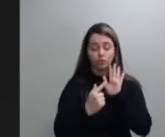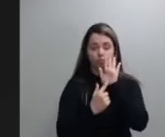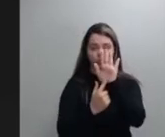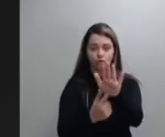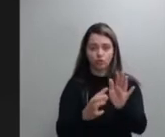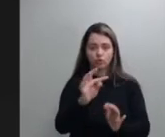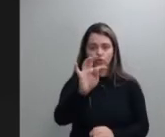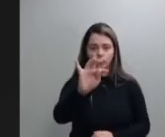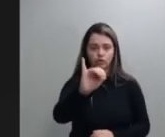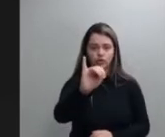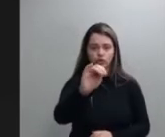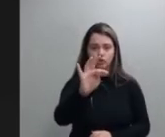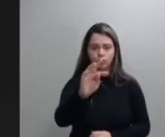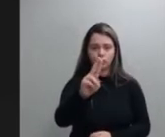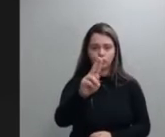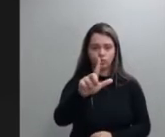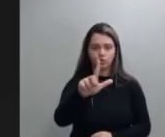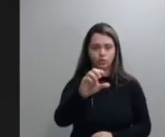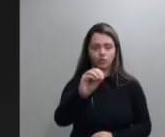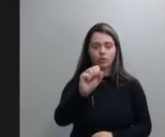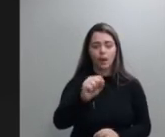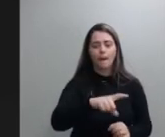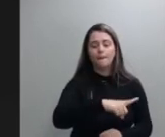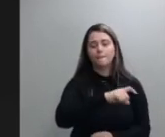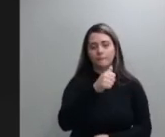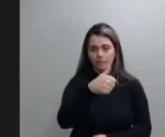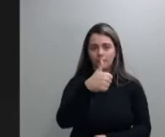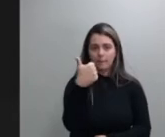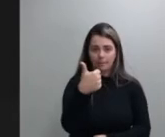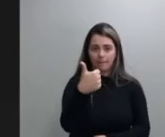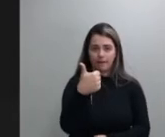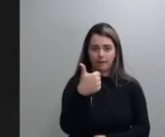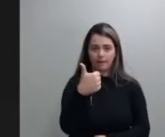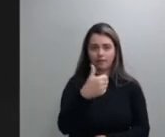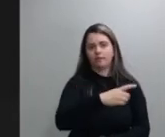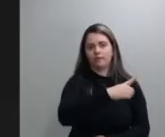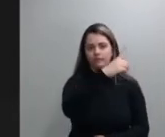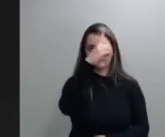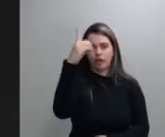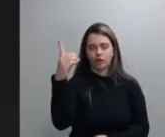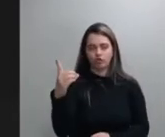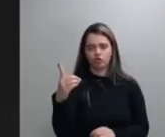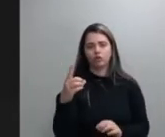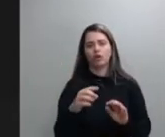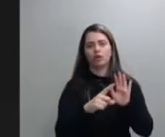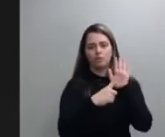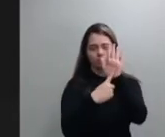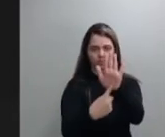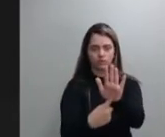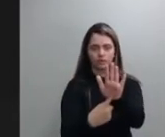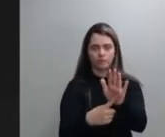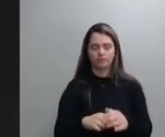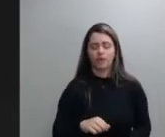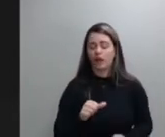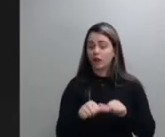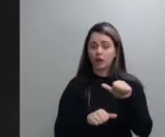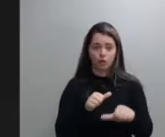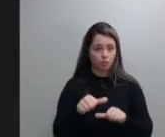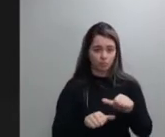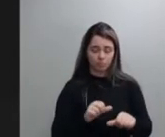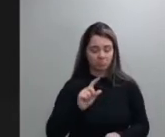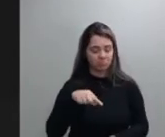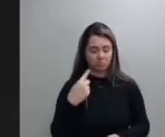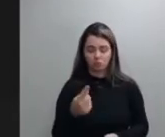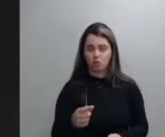leitura do voto do acordo do tribunal de justiça do Piauí acordo original depois foi alterado via embados